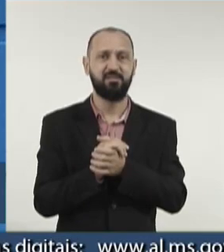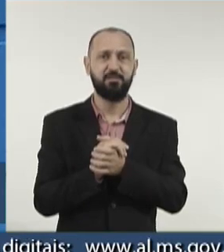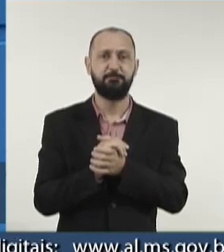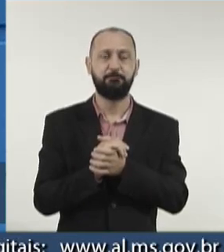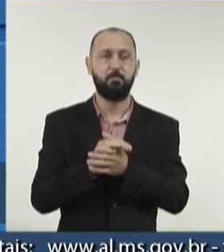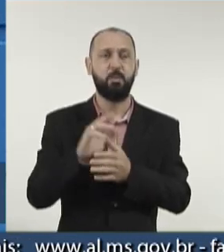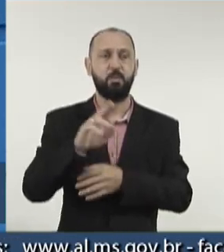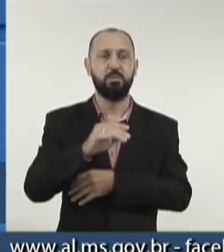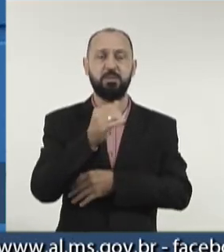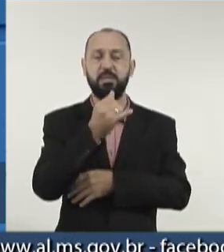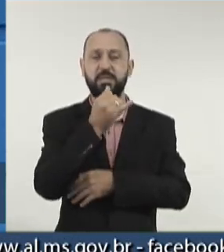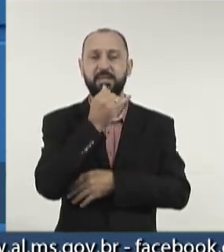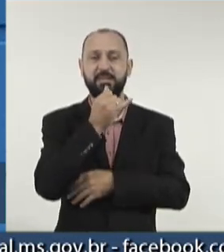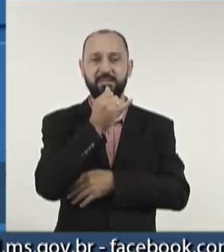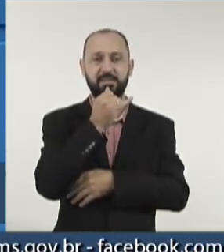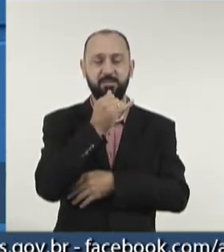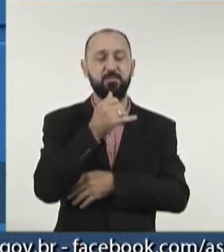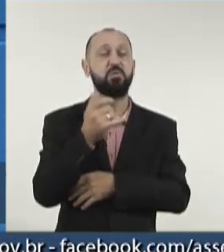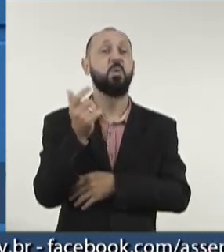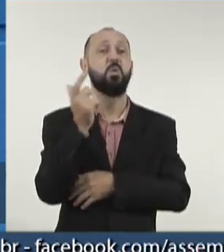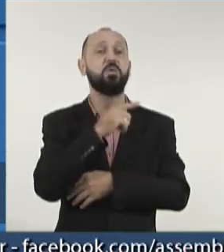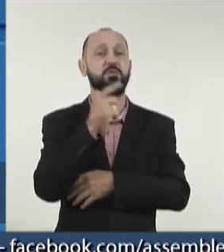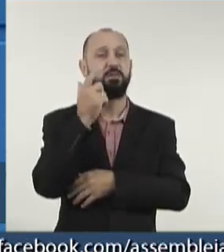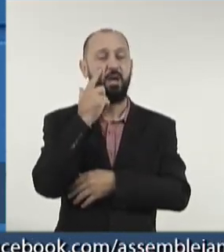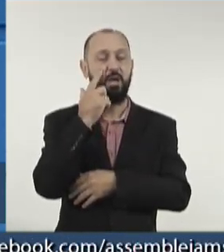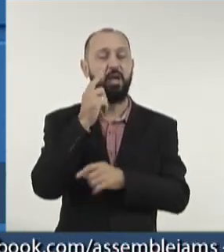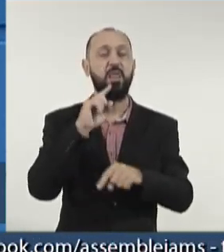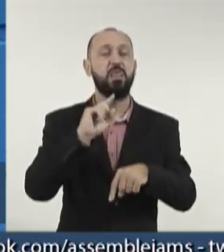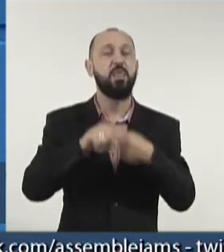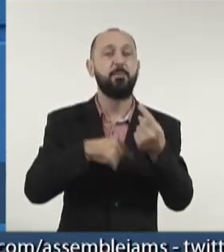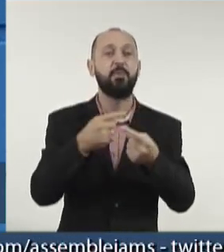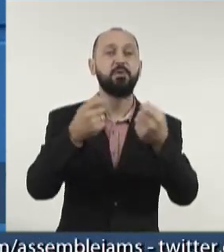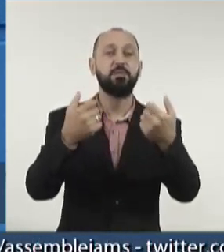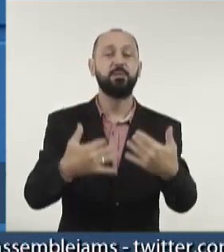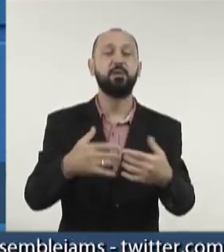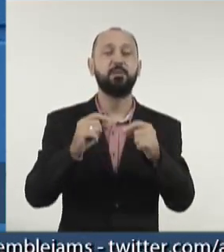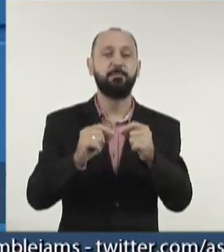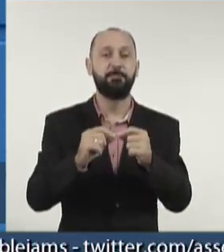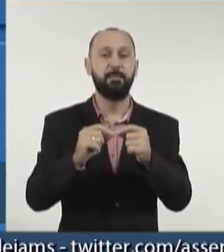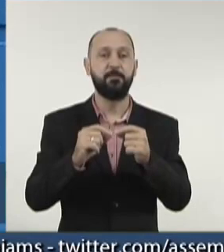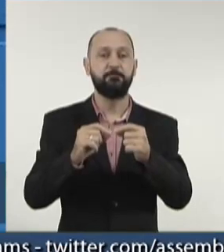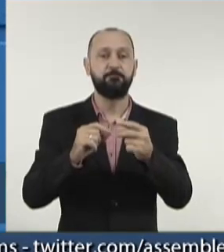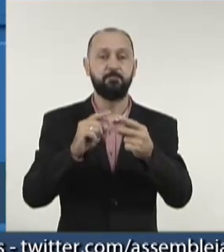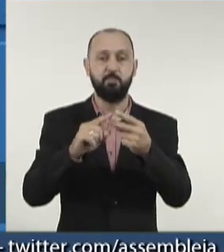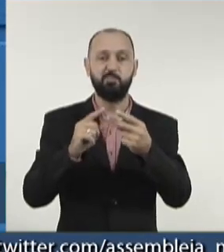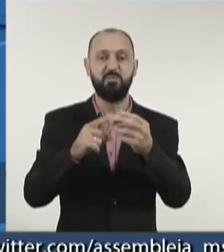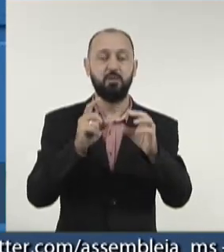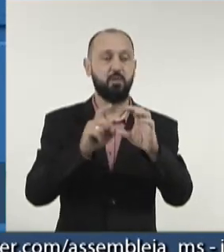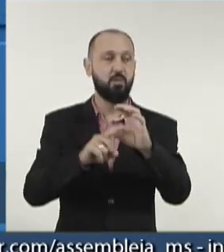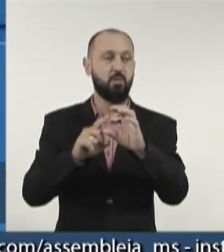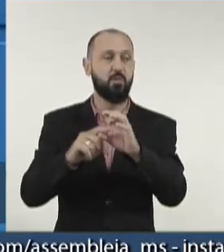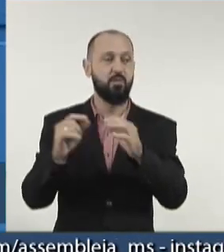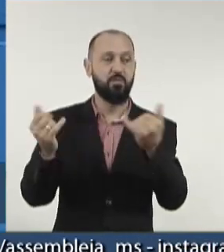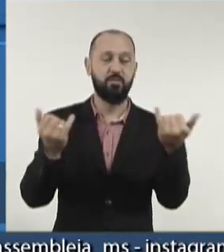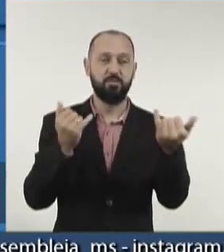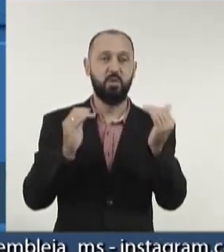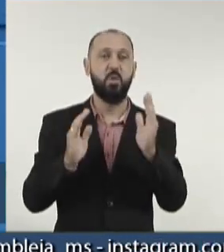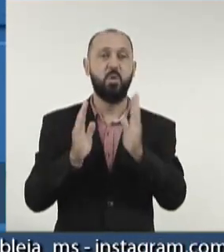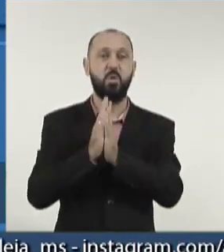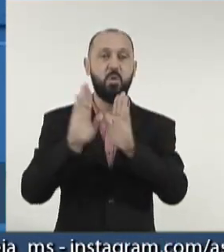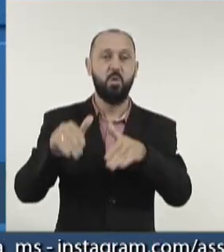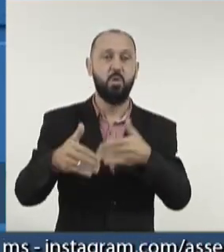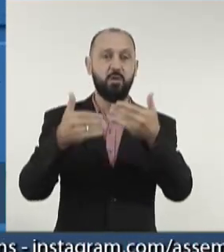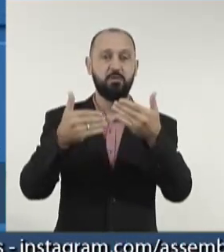esse exemplo, né, nós podemos depois ter outras contra-informações,